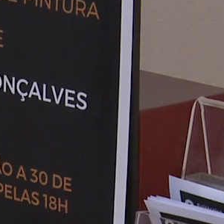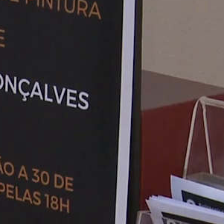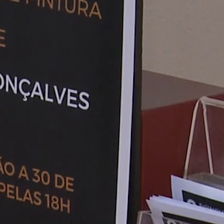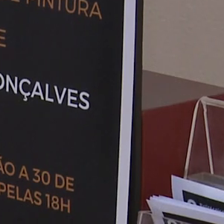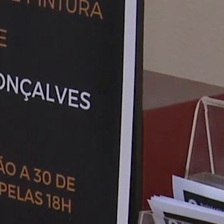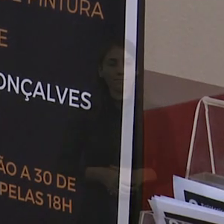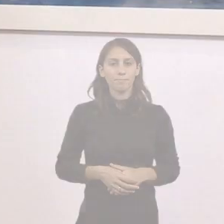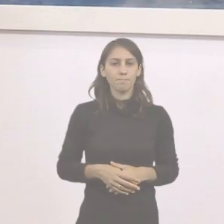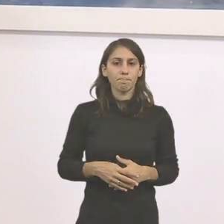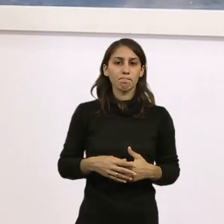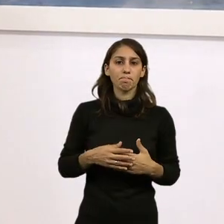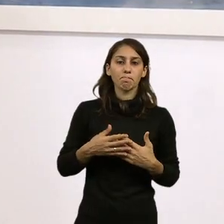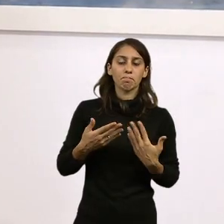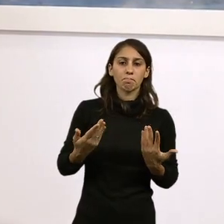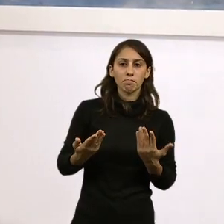estão